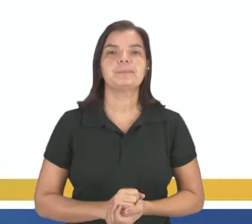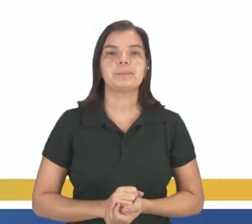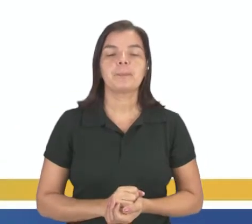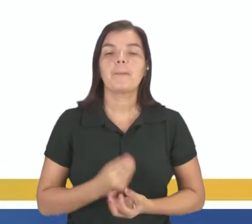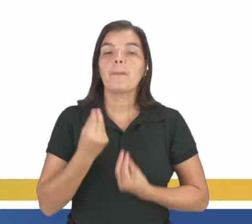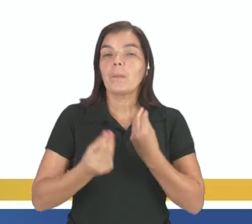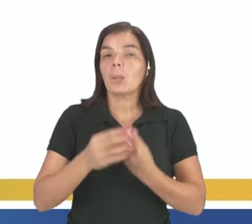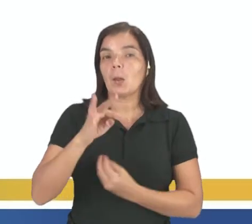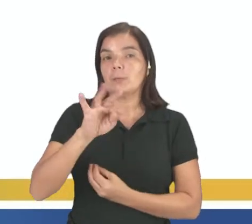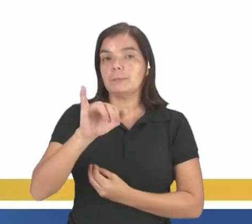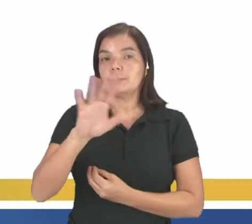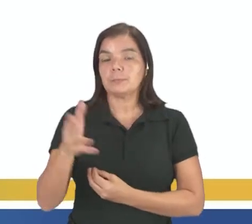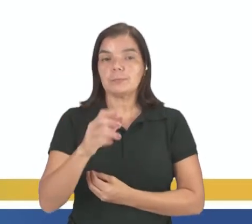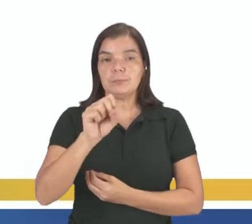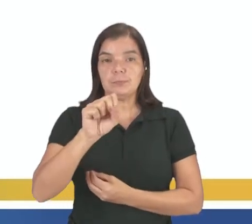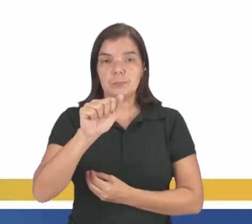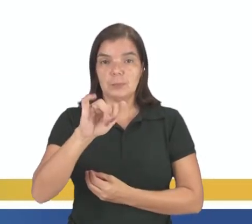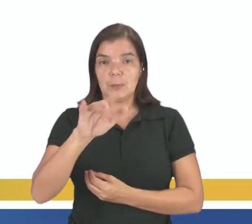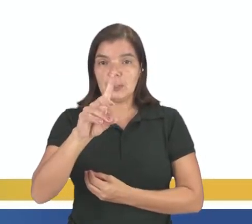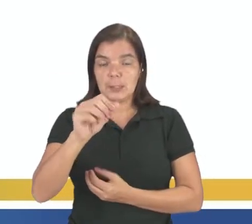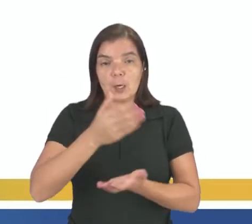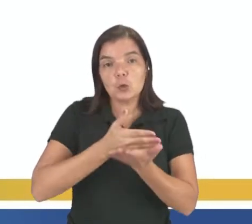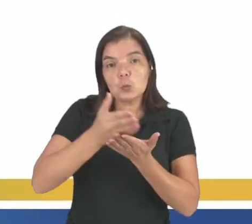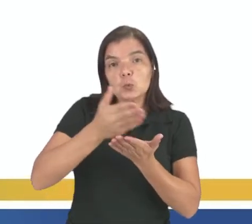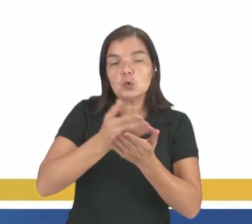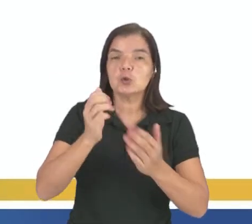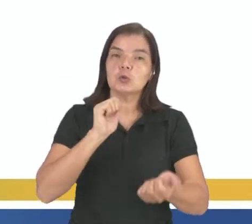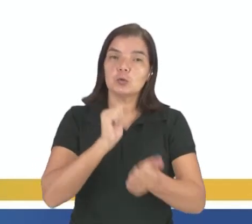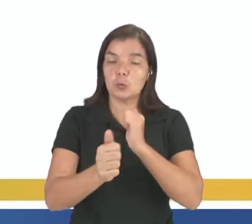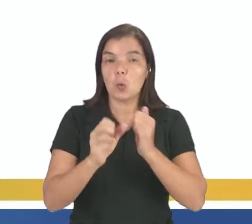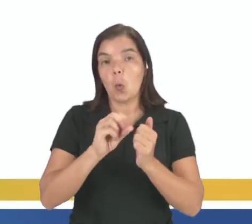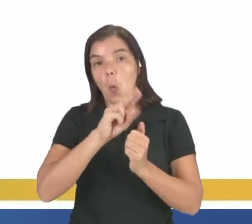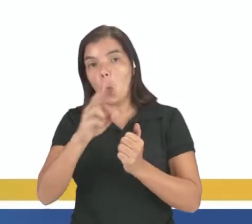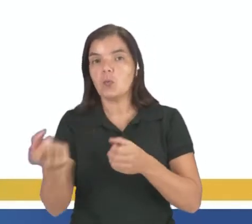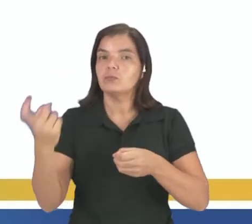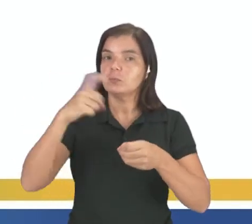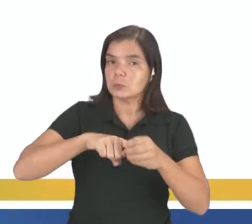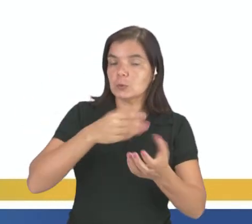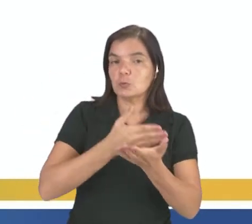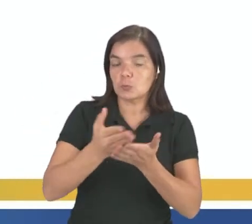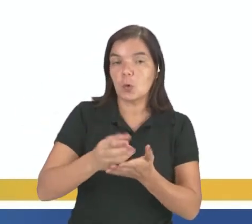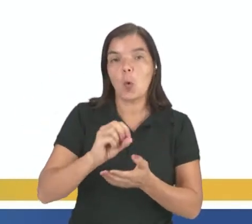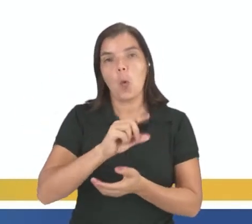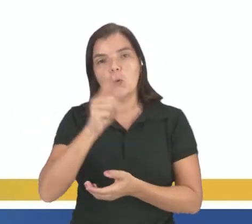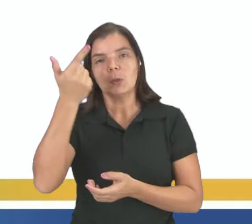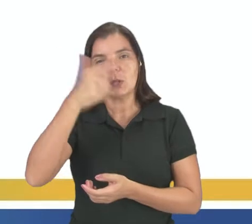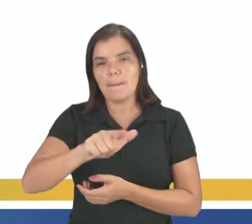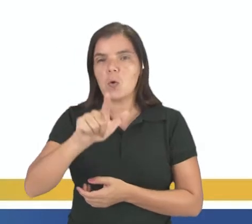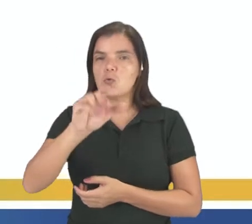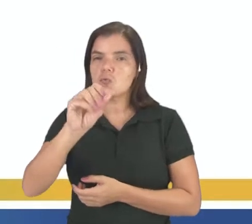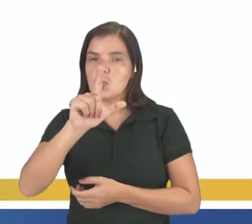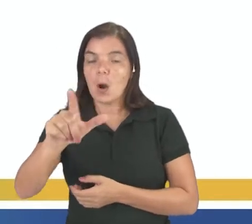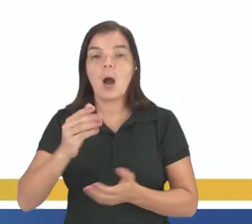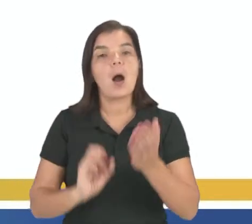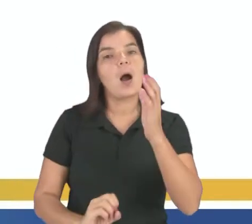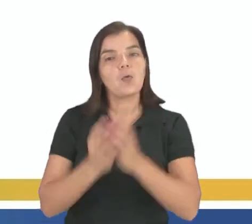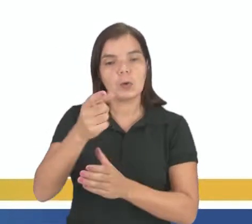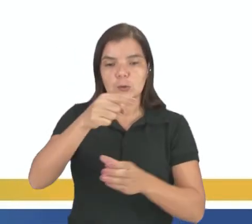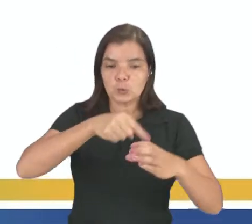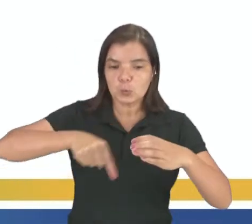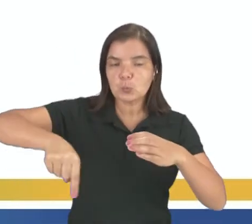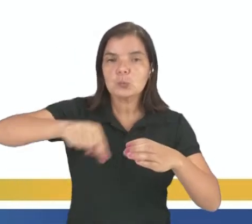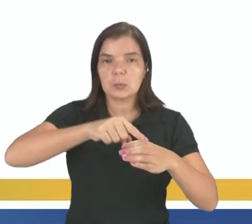tiro de saída no início da partida ou no reinício do jogo ou após um Gol a saída de bola acontece no